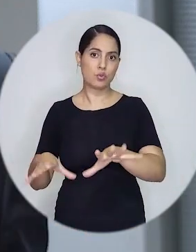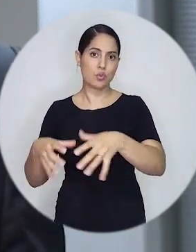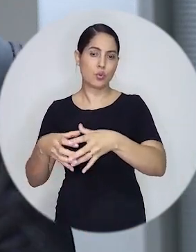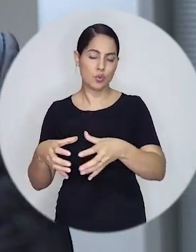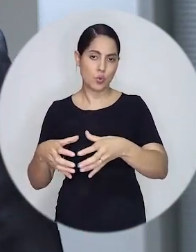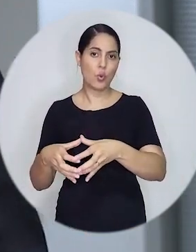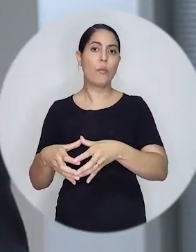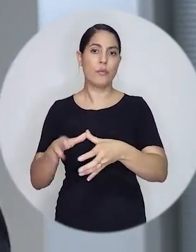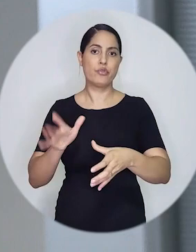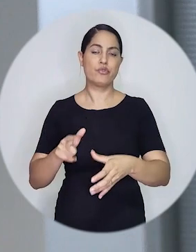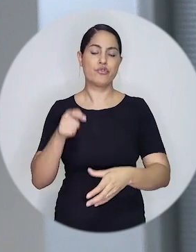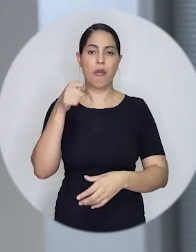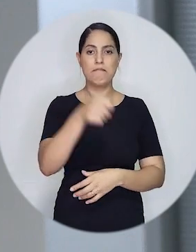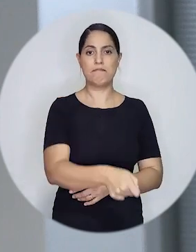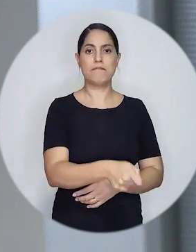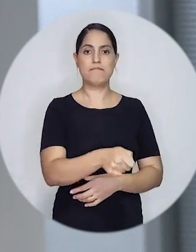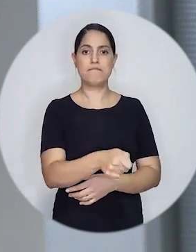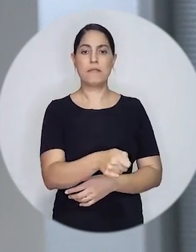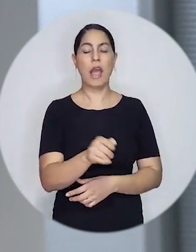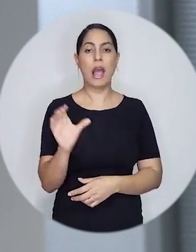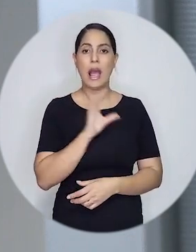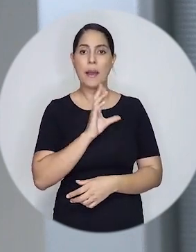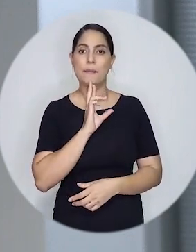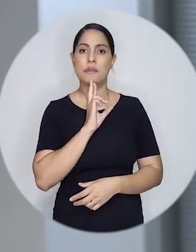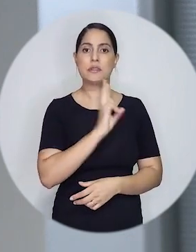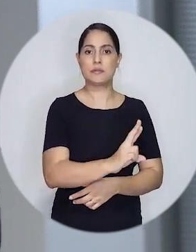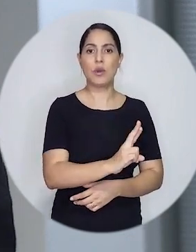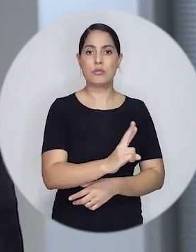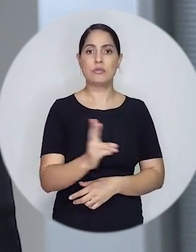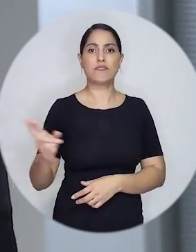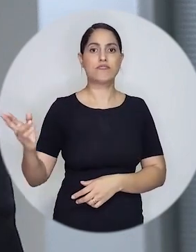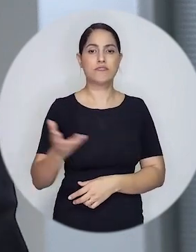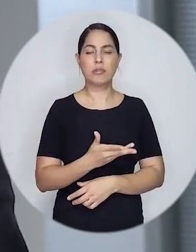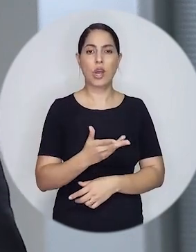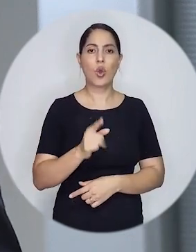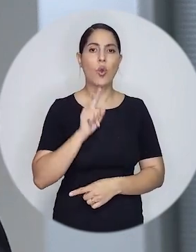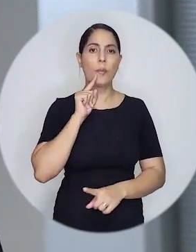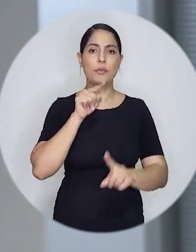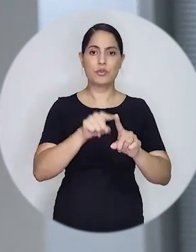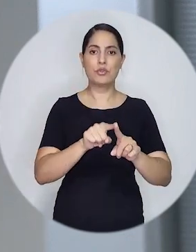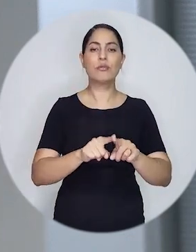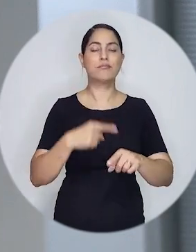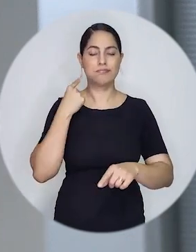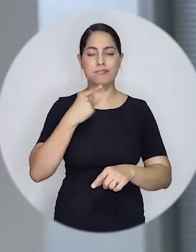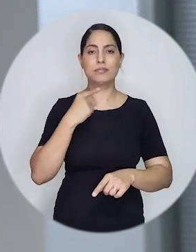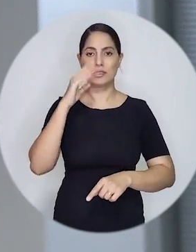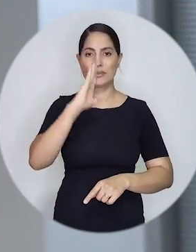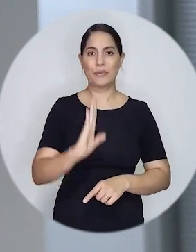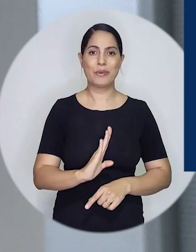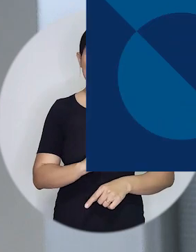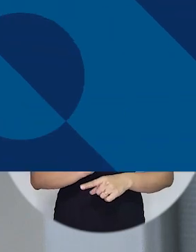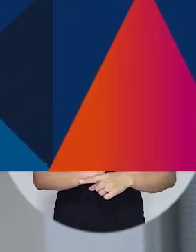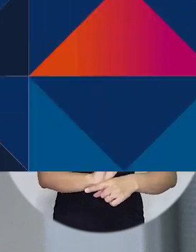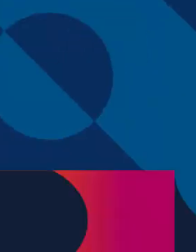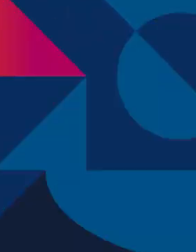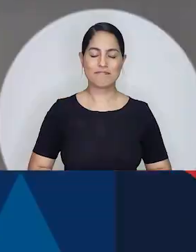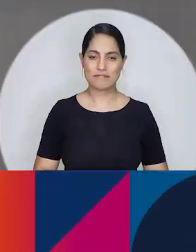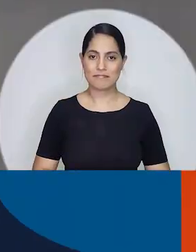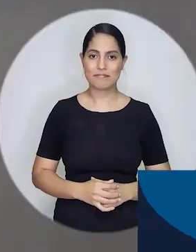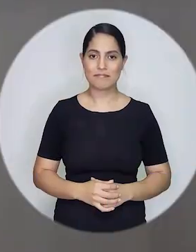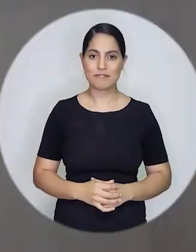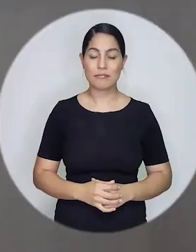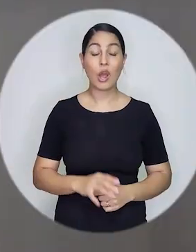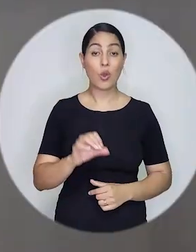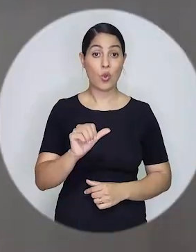já é pautado para que o colegiado possa dar rápida e melhor resposta aos anseios da advocacia brasileira.